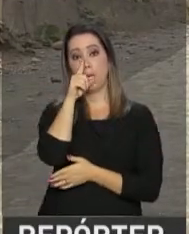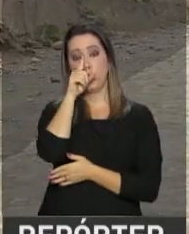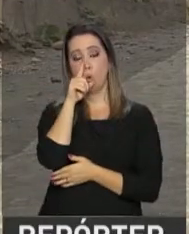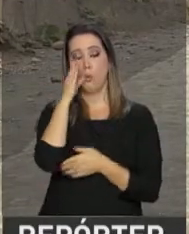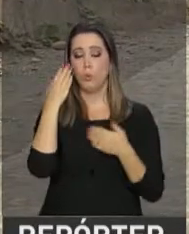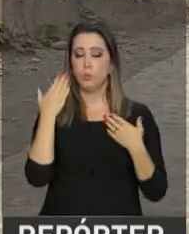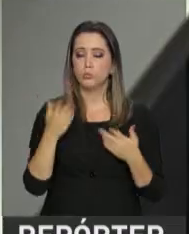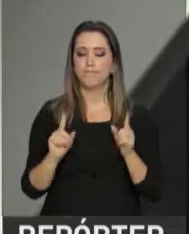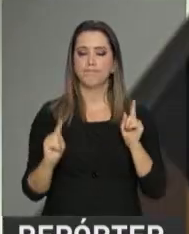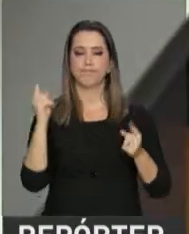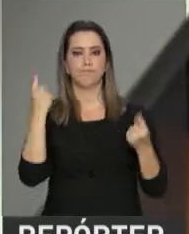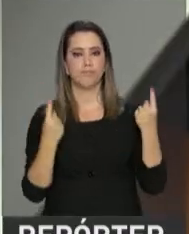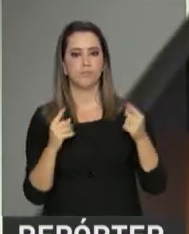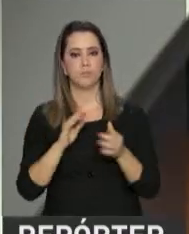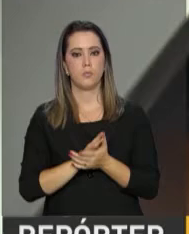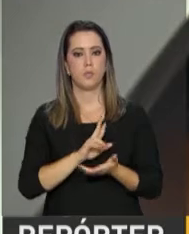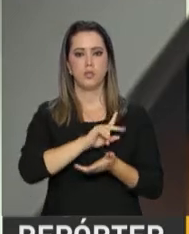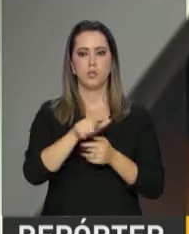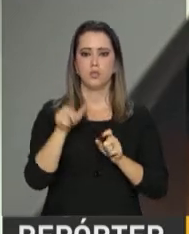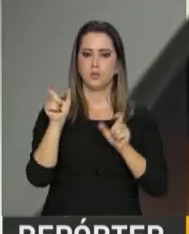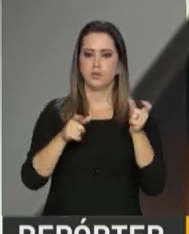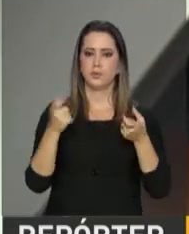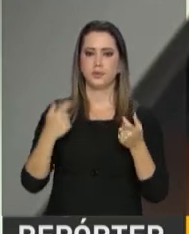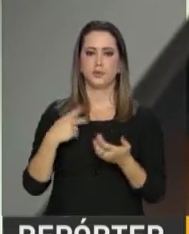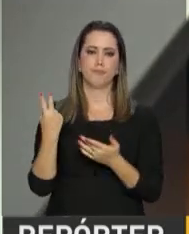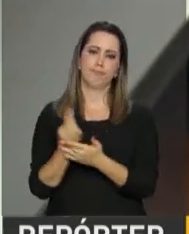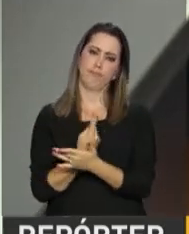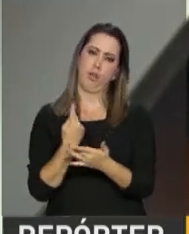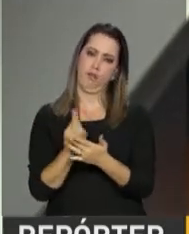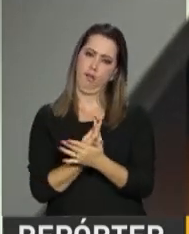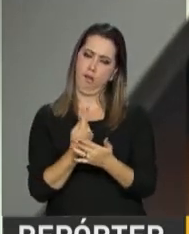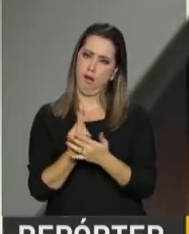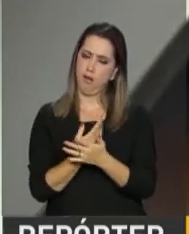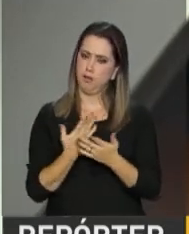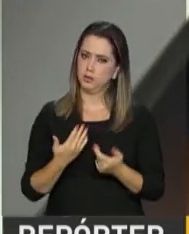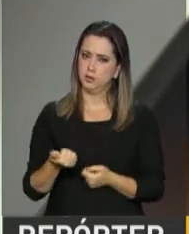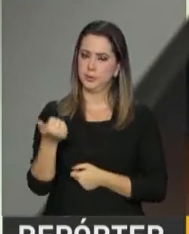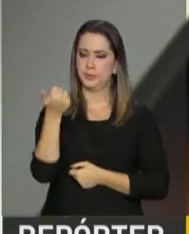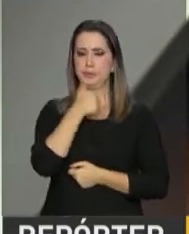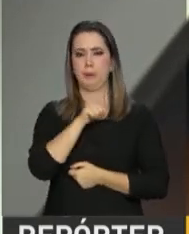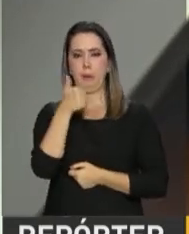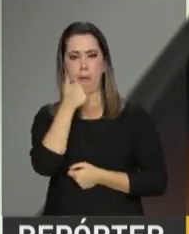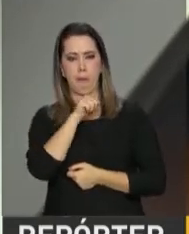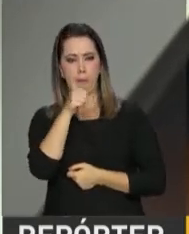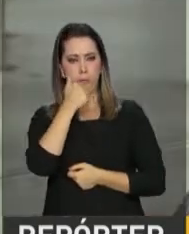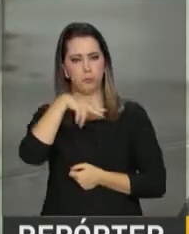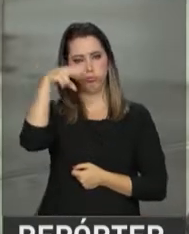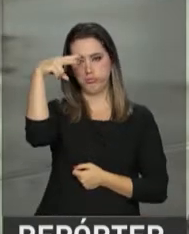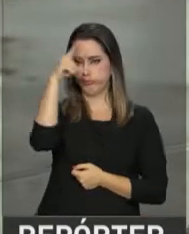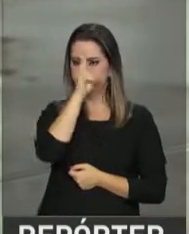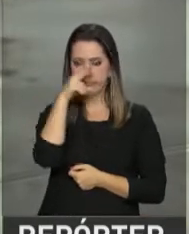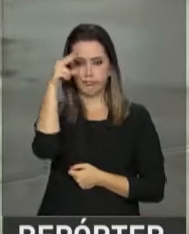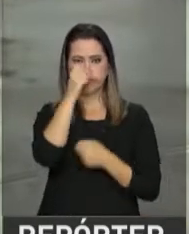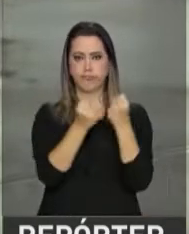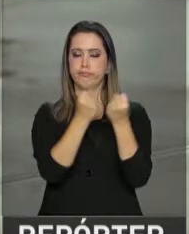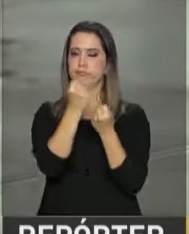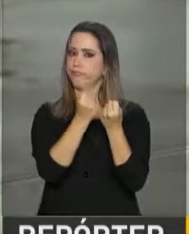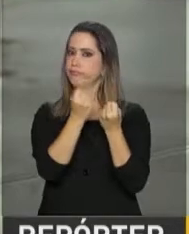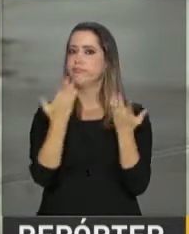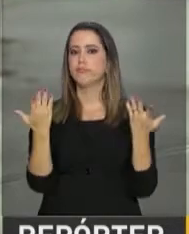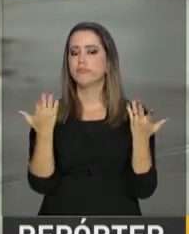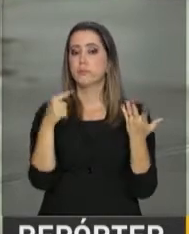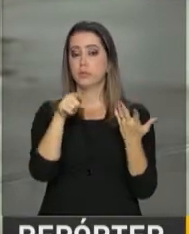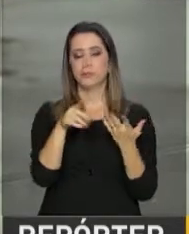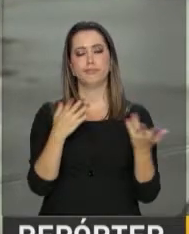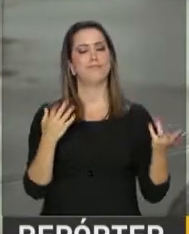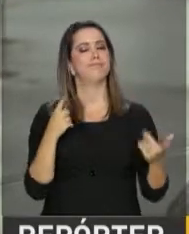durante o carnaval. Muitos motoristas imprudentes, né? O álcool e direção não combinam. Bebida alcoólica